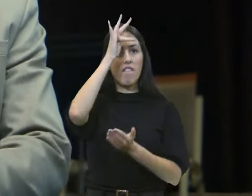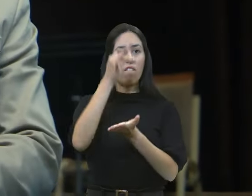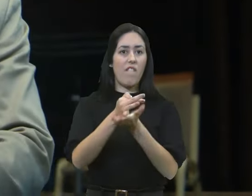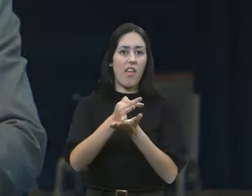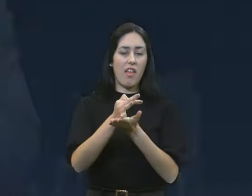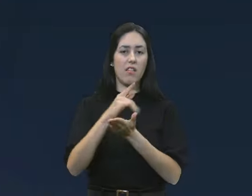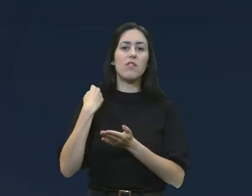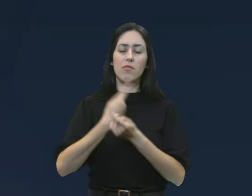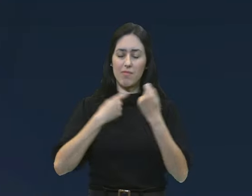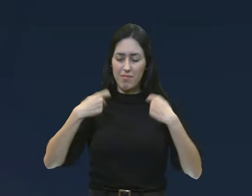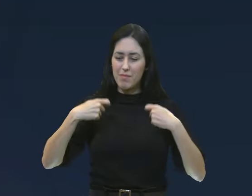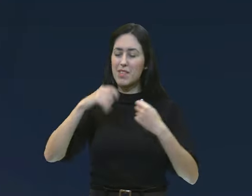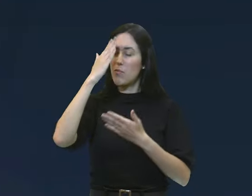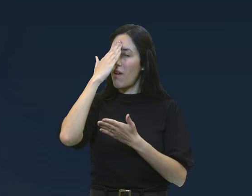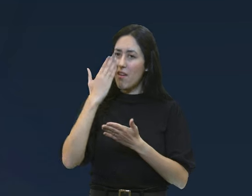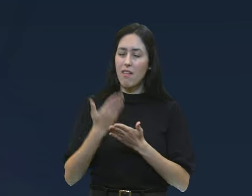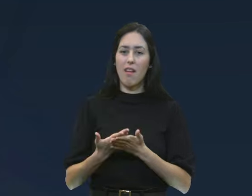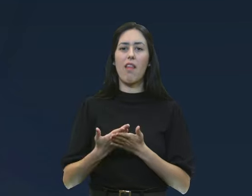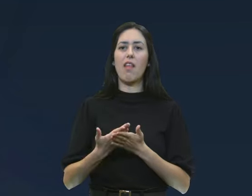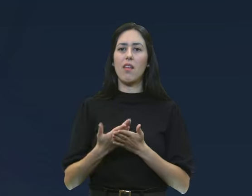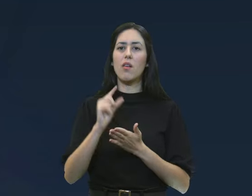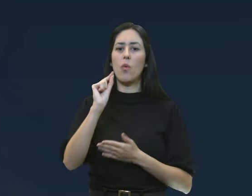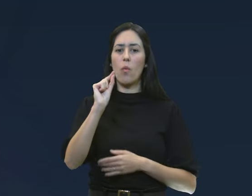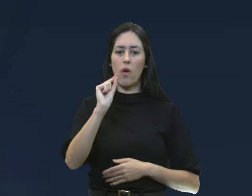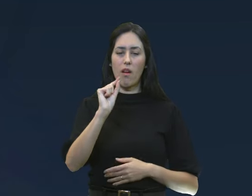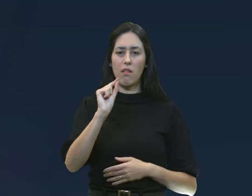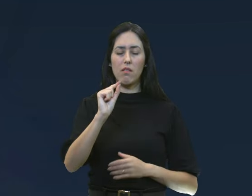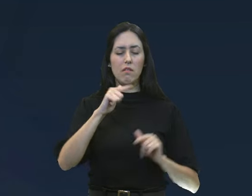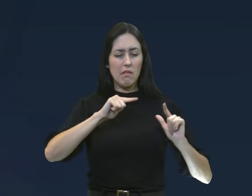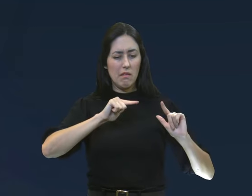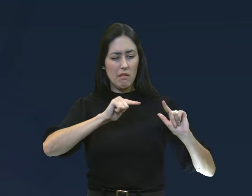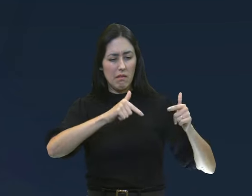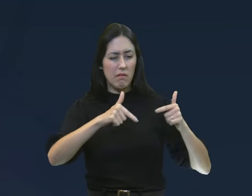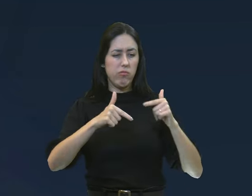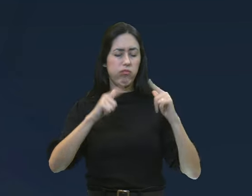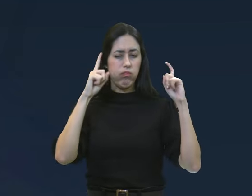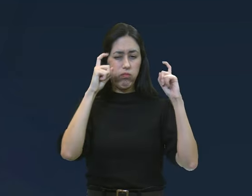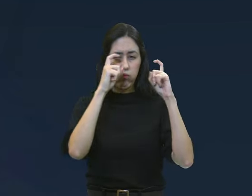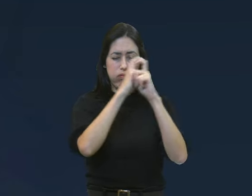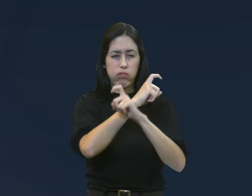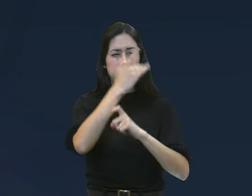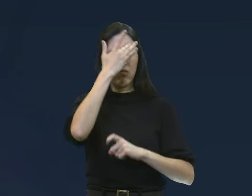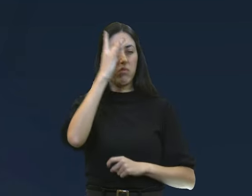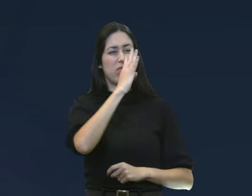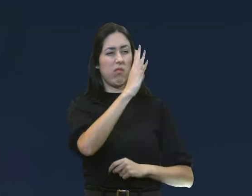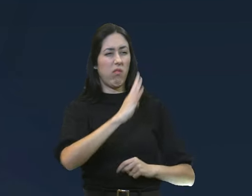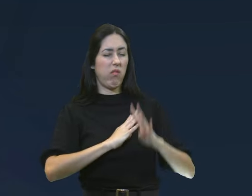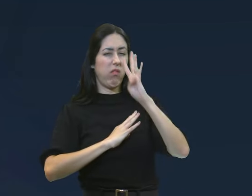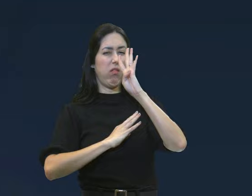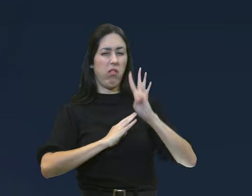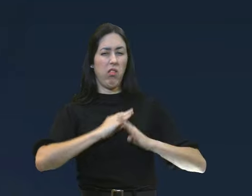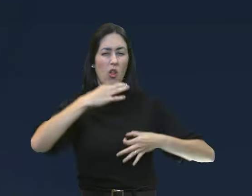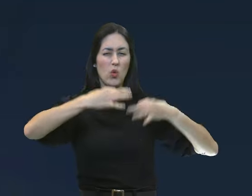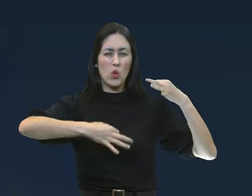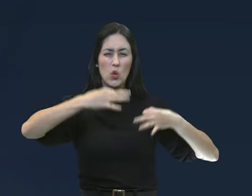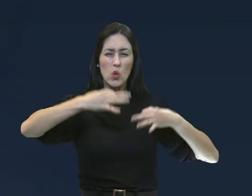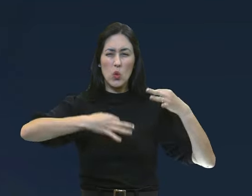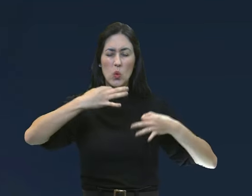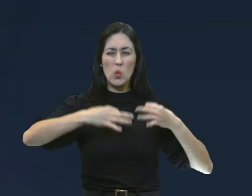Crer, a despeito de todas as lutas, a despeito de todos os julgamentos, de todos os desânimos que pessoas